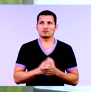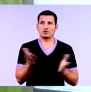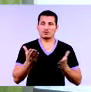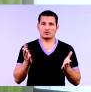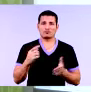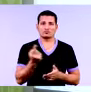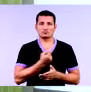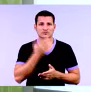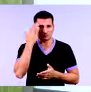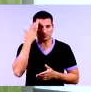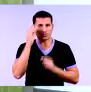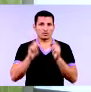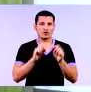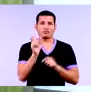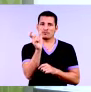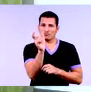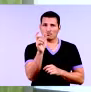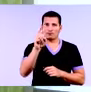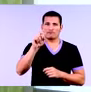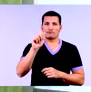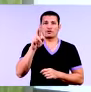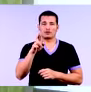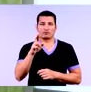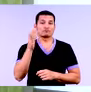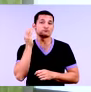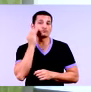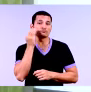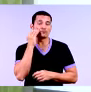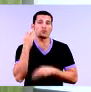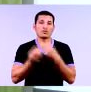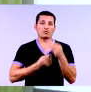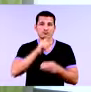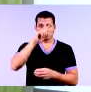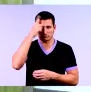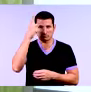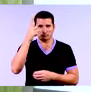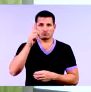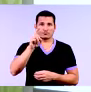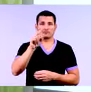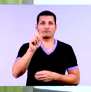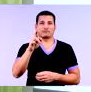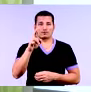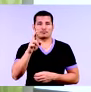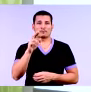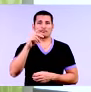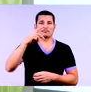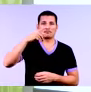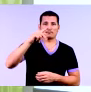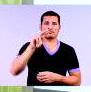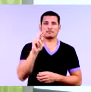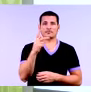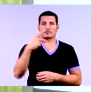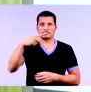sabemos o que é uma variável, vamos ver como criar uma variável em PHP.